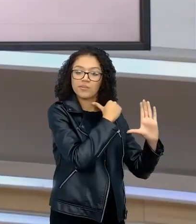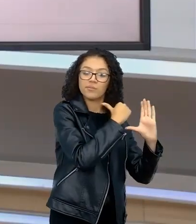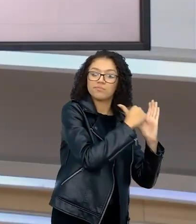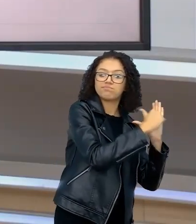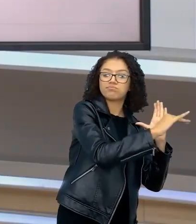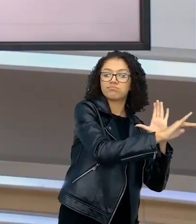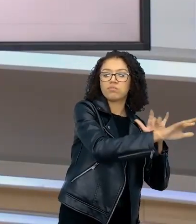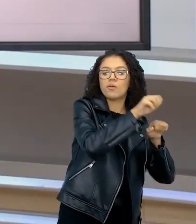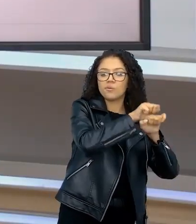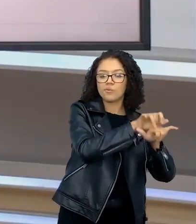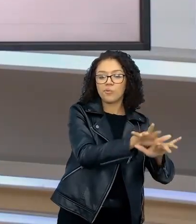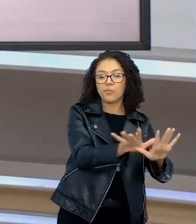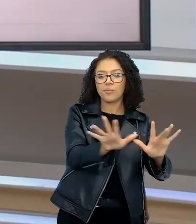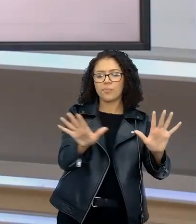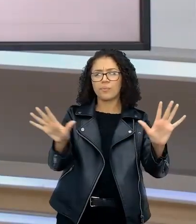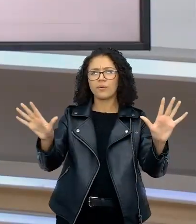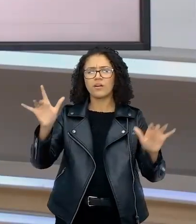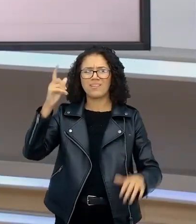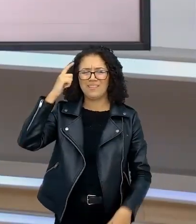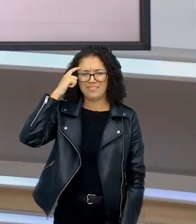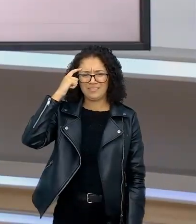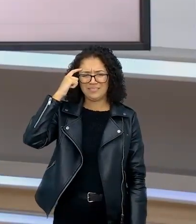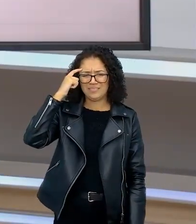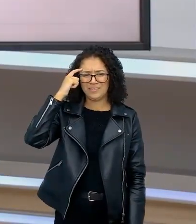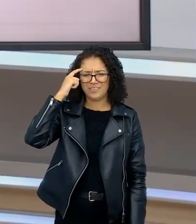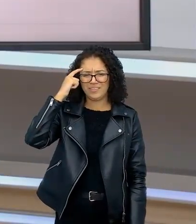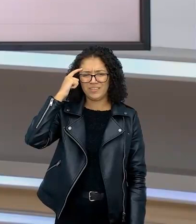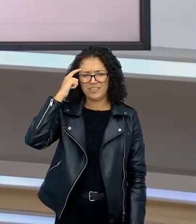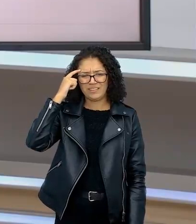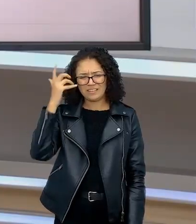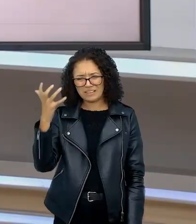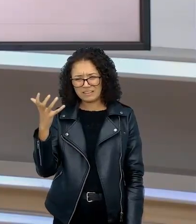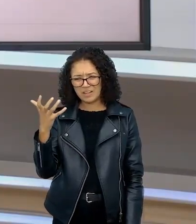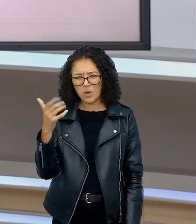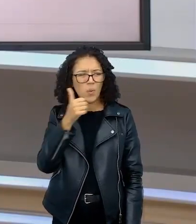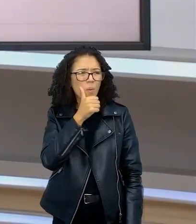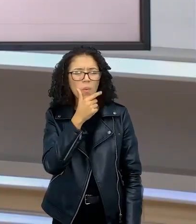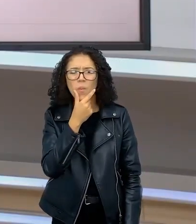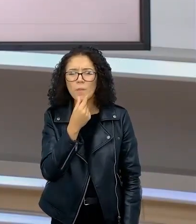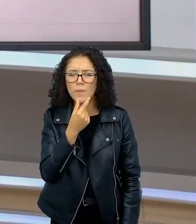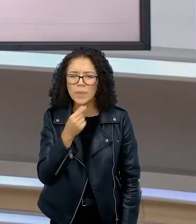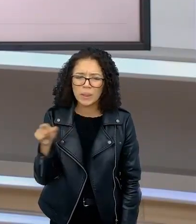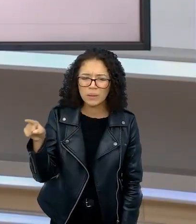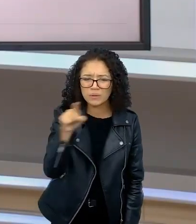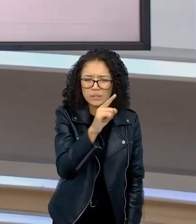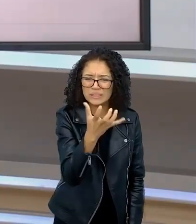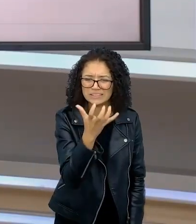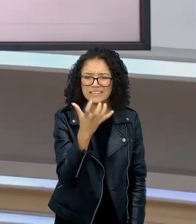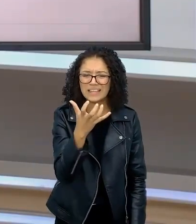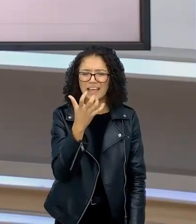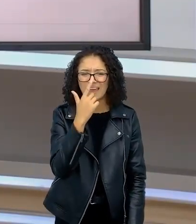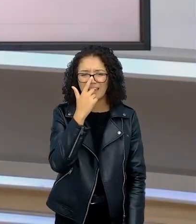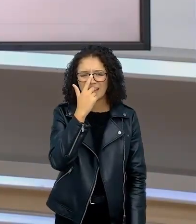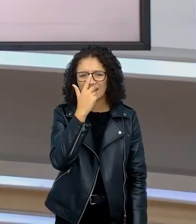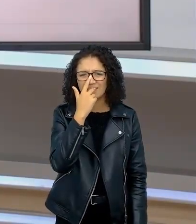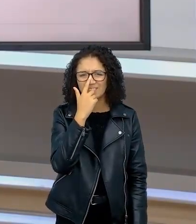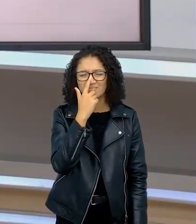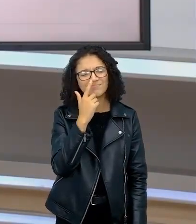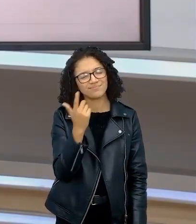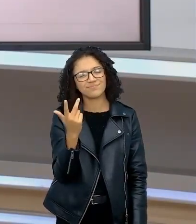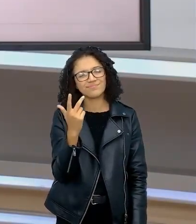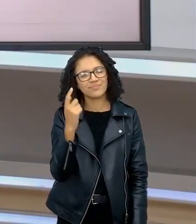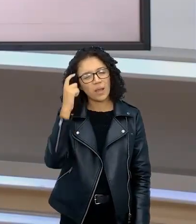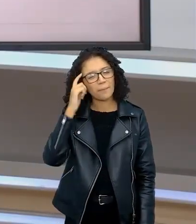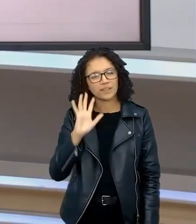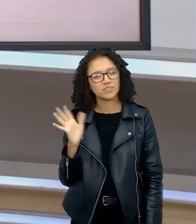né? E aí eu fico me perguntando se os meninos gostam, querem isso. Eu imagino que a resposta seja não. Porque